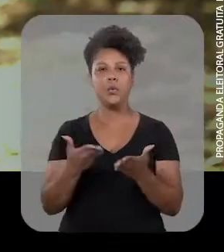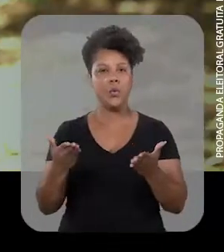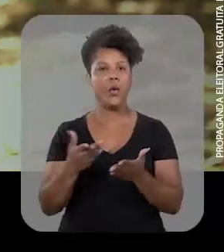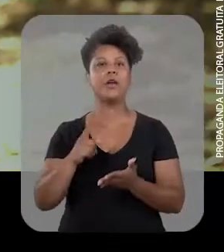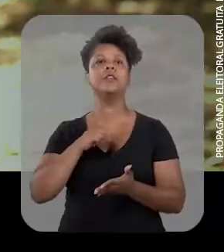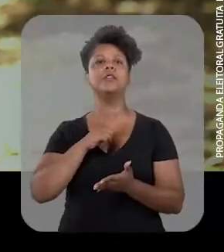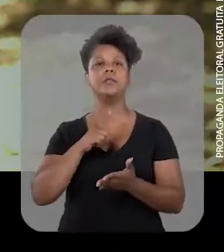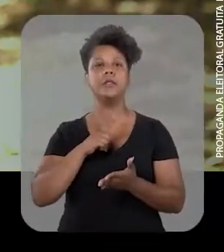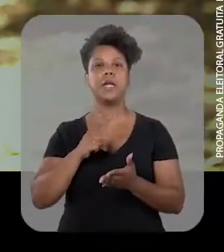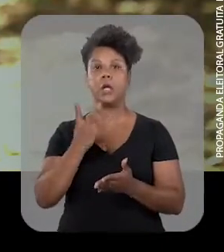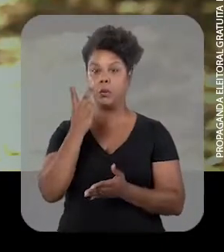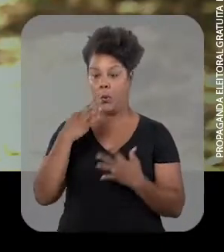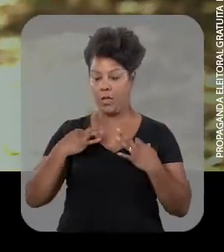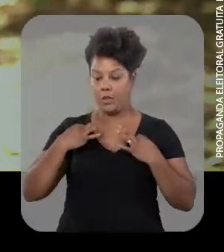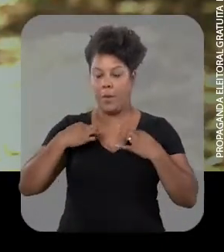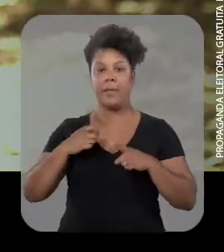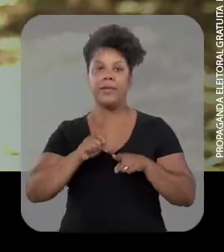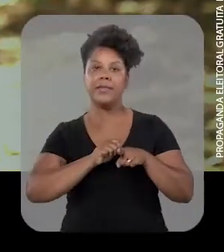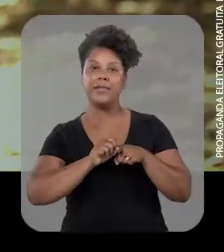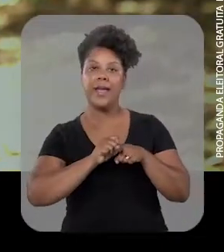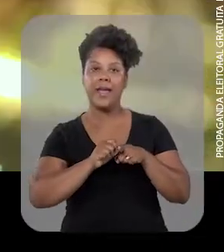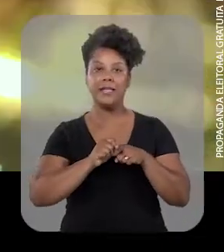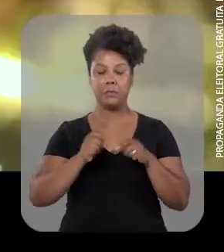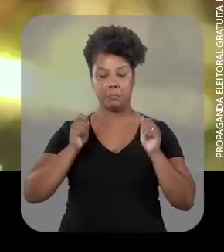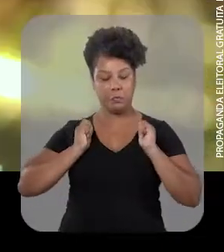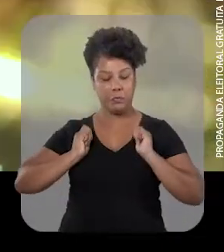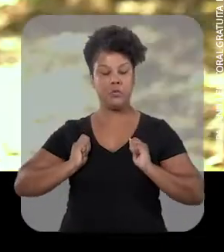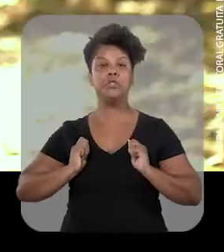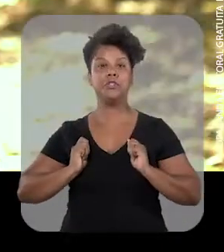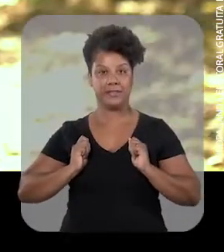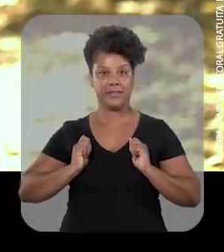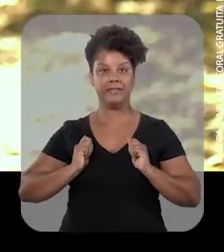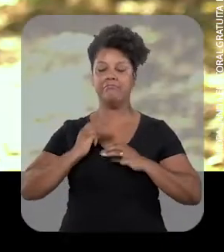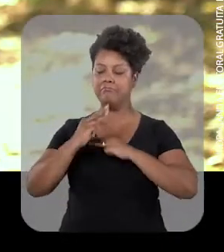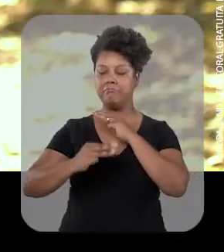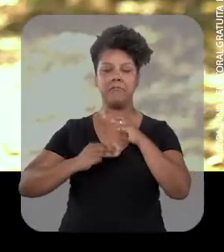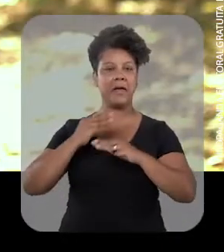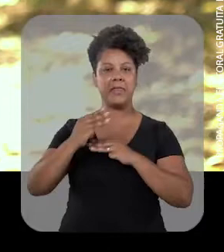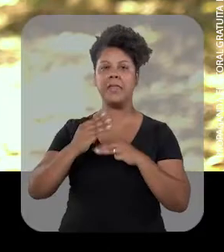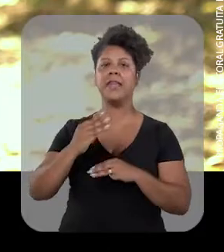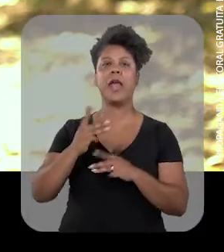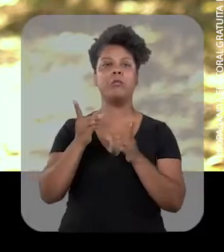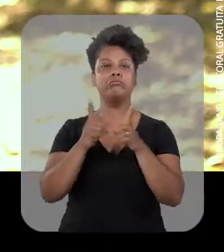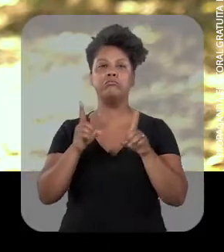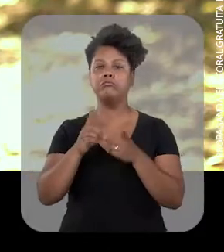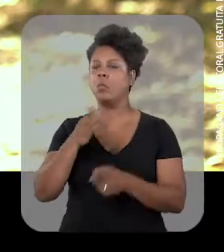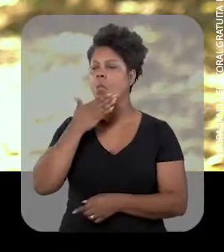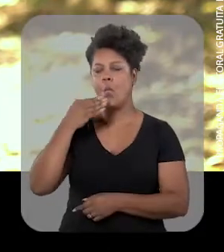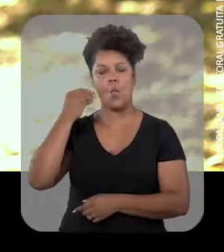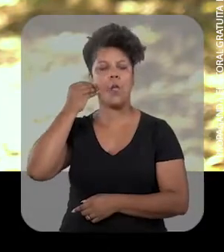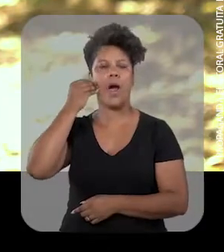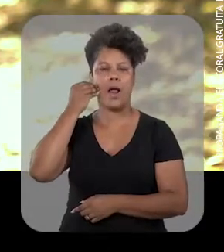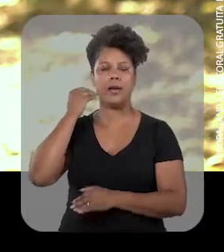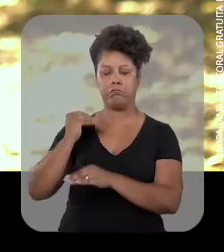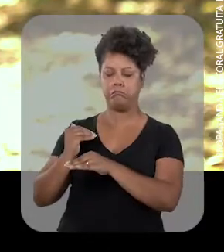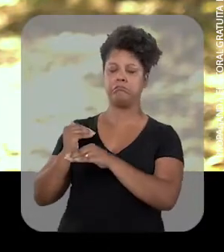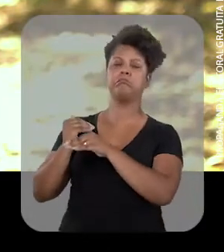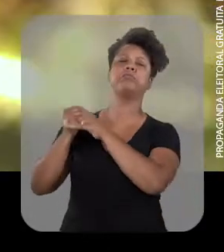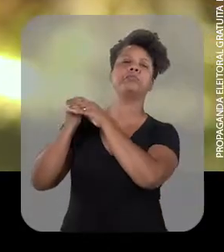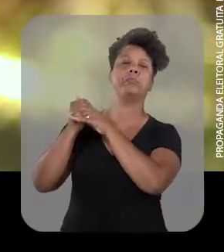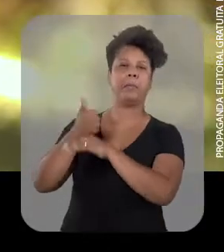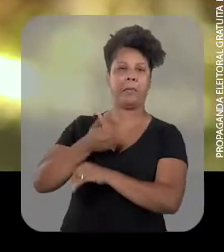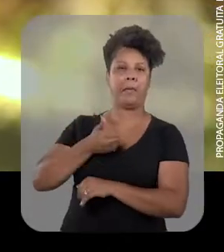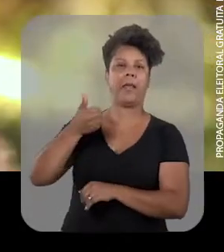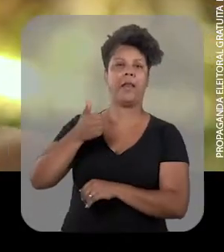hoje recebem 2 conjuntos, tênis, mochila, material didático da melhor